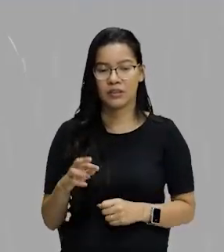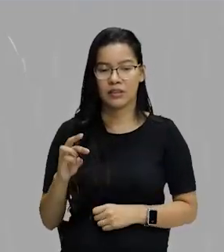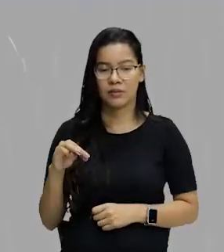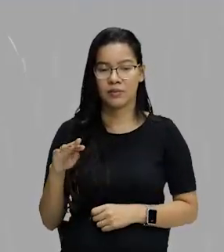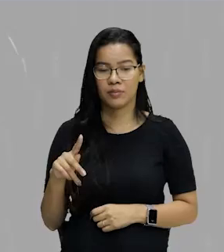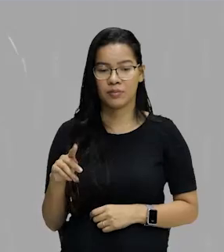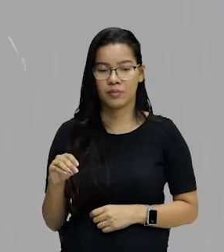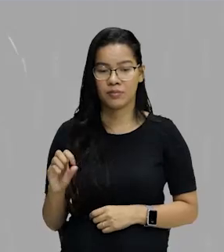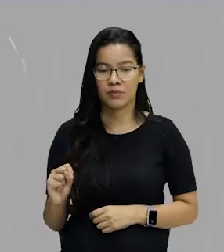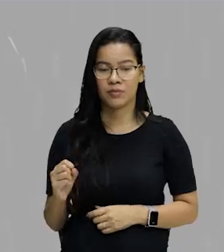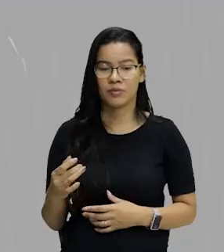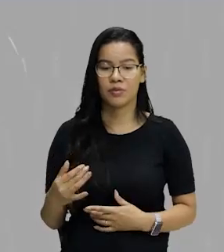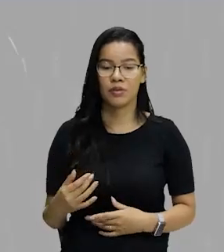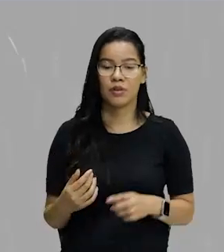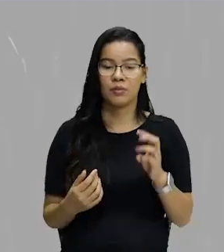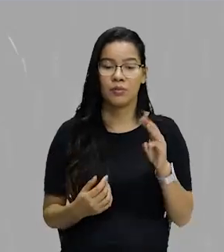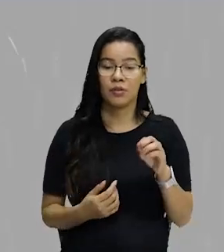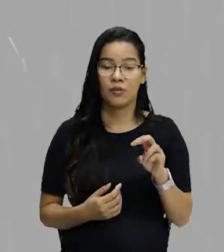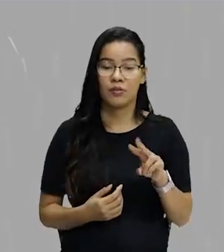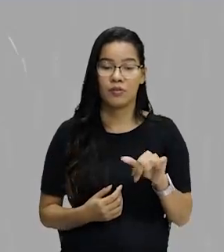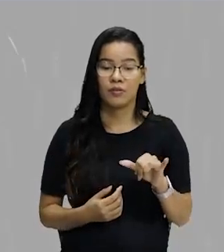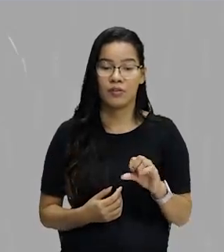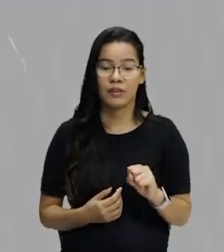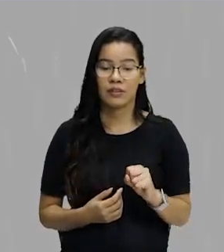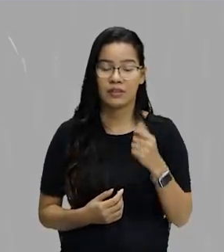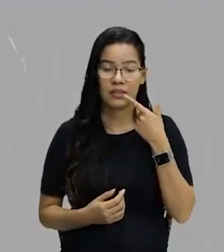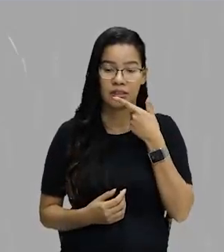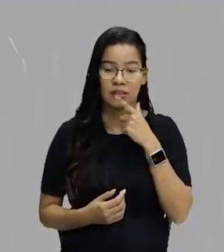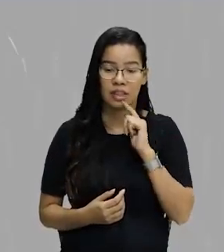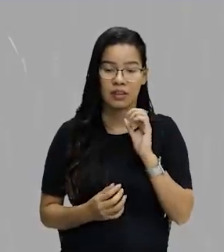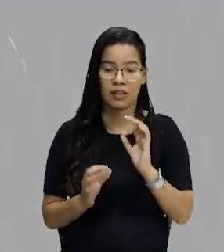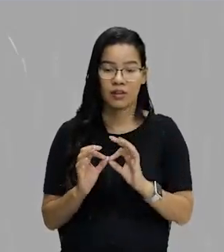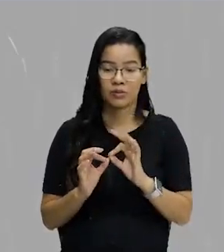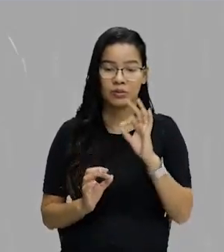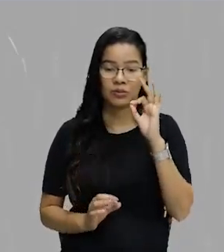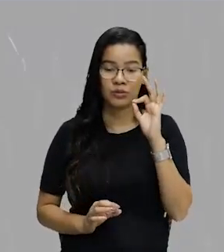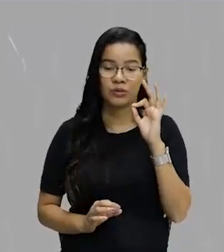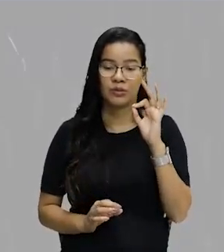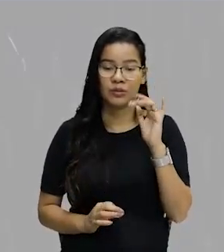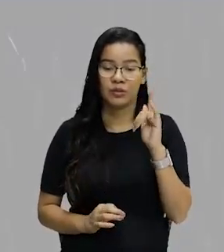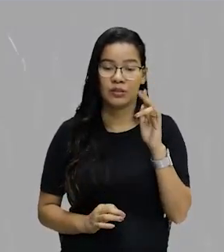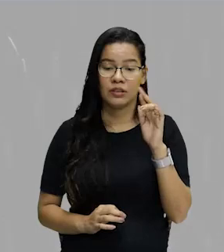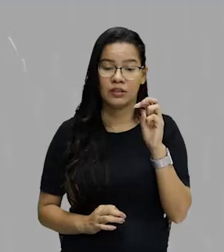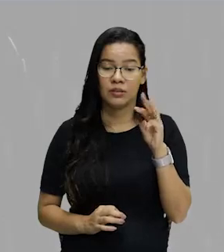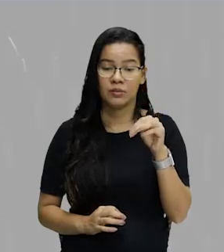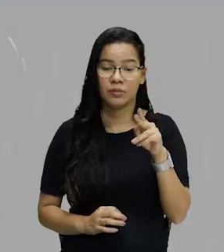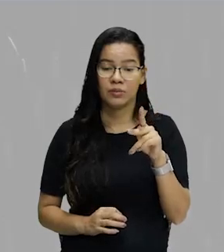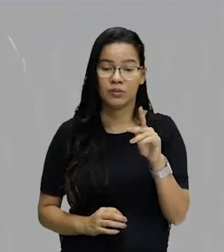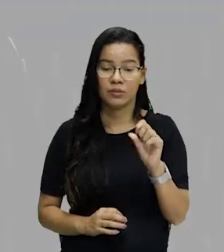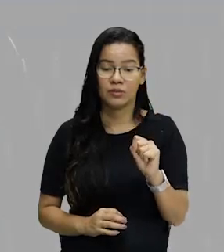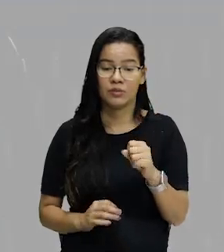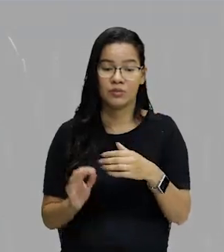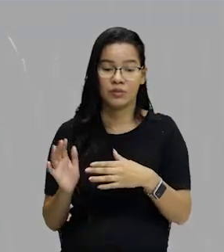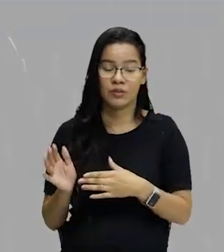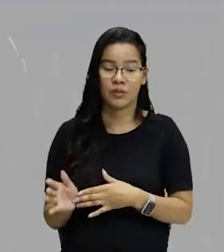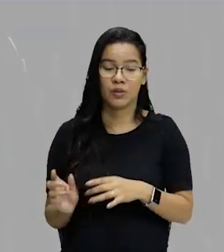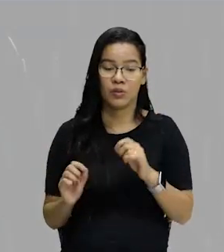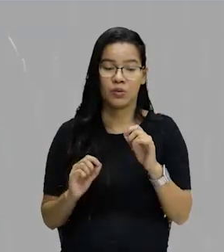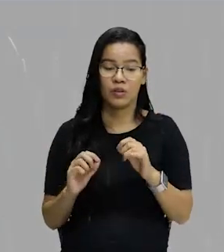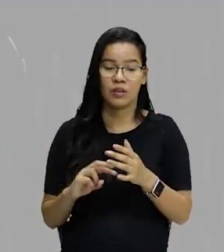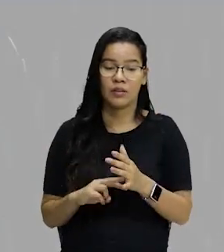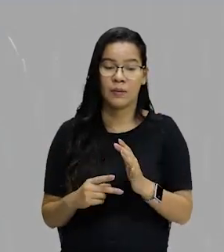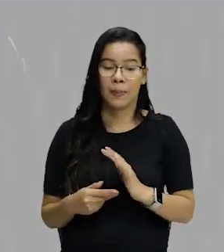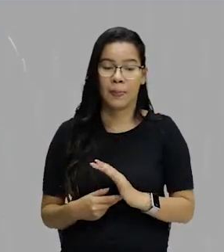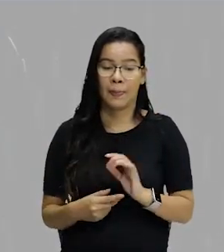móveis, para ganhar altura. Tá bem aqui a imagem, ó, um grampo de fixação. O que significa